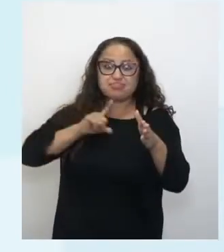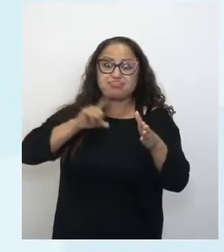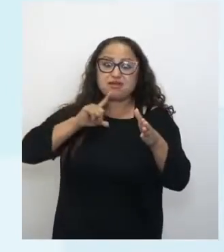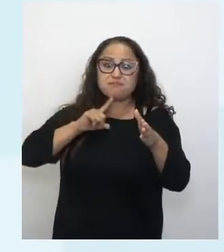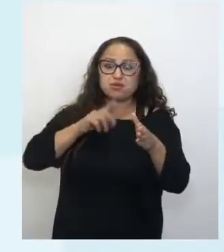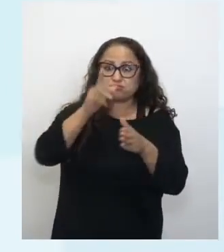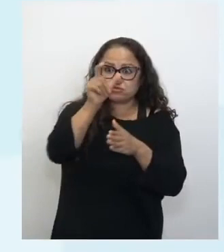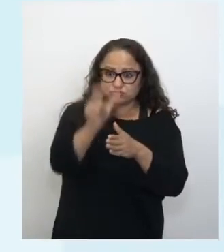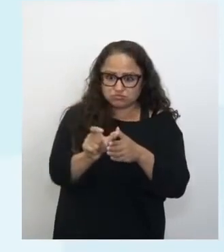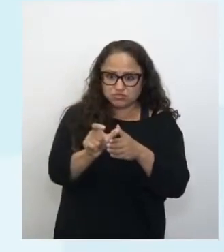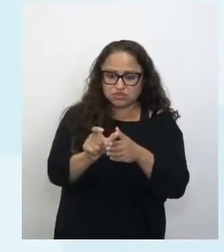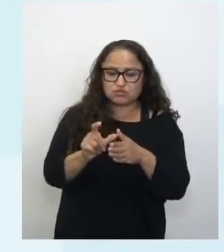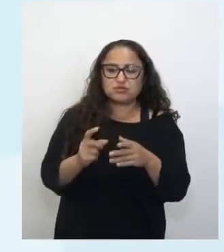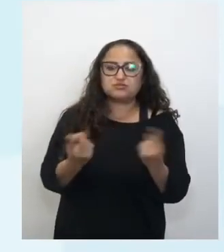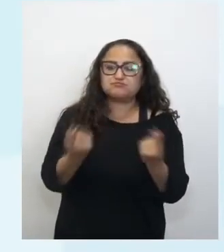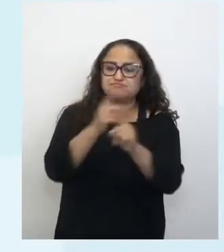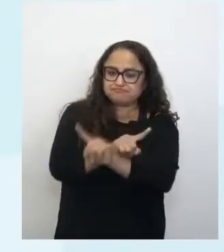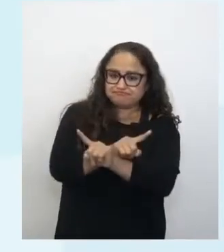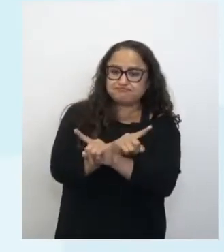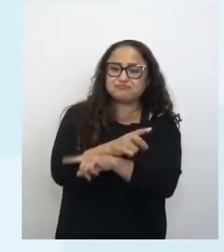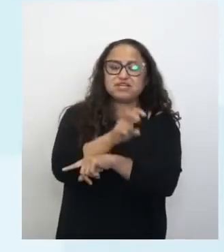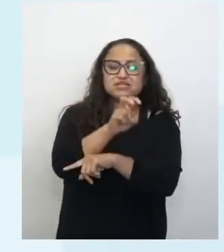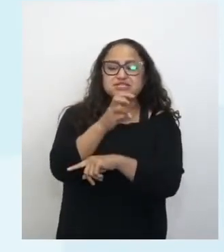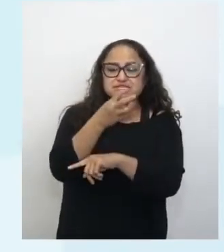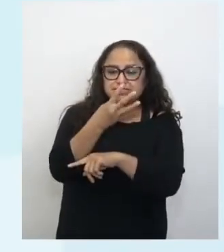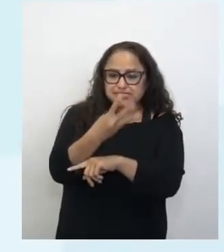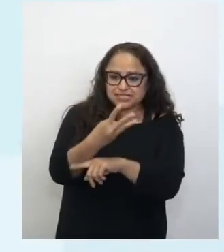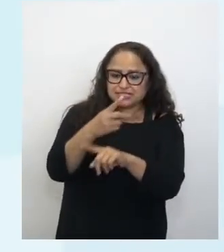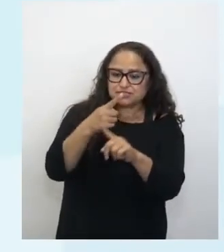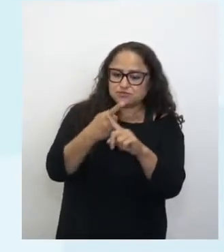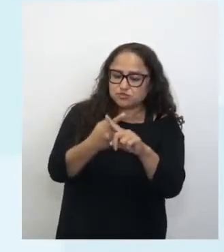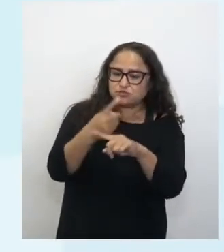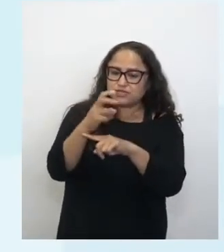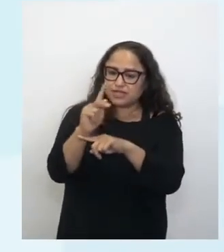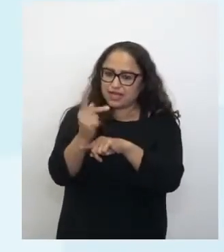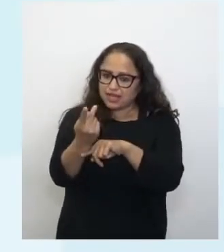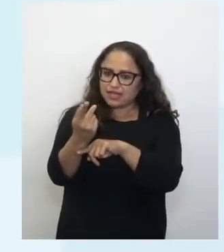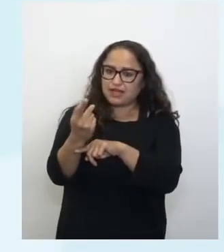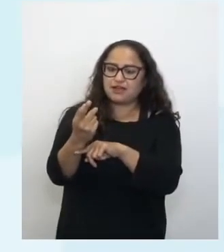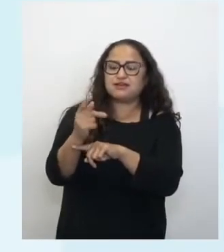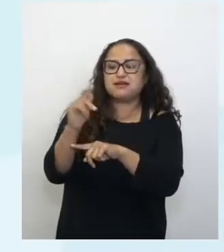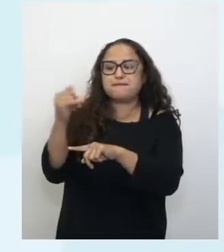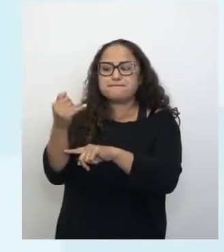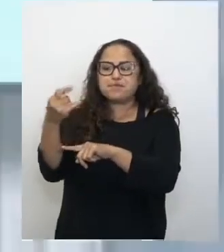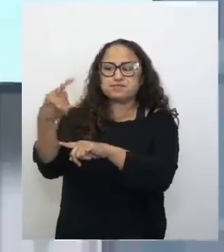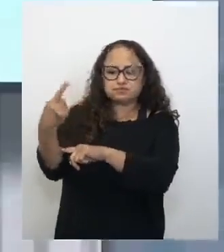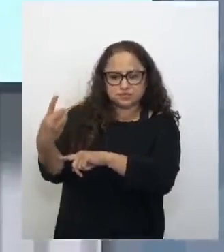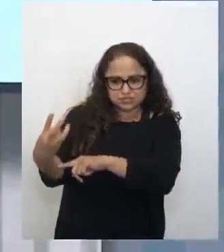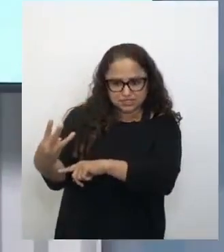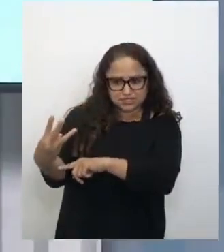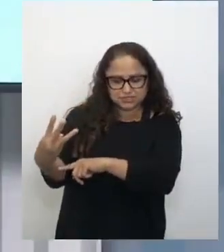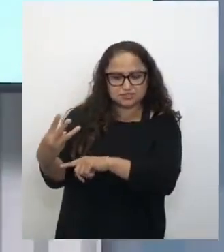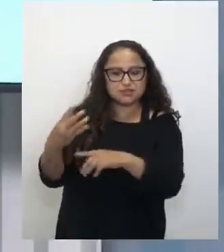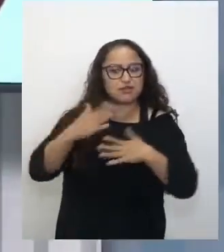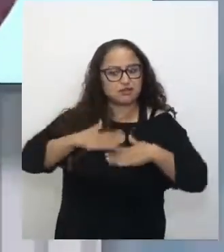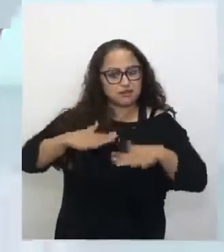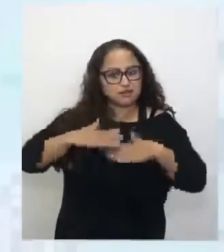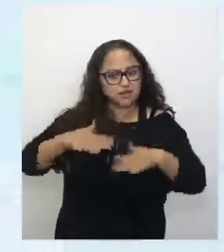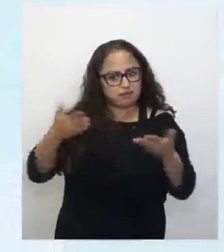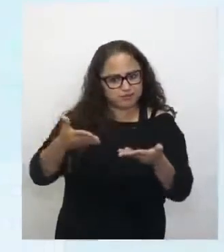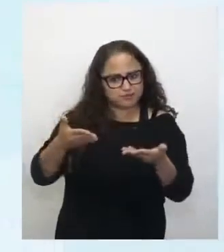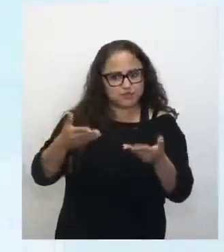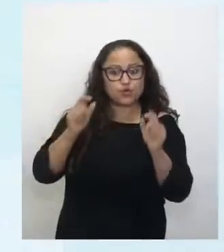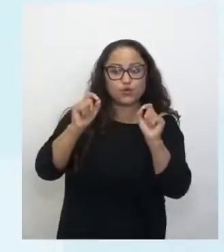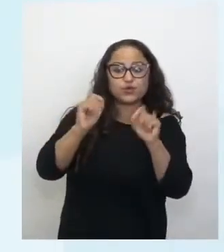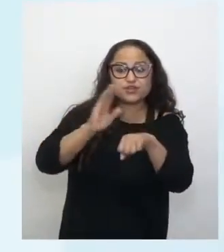cinco que multiplica h - 3 tranquila até aqui muito bem então quê que eu tenho que